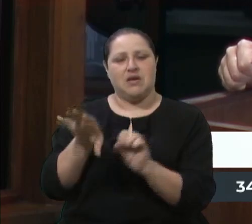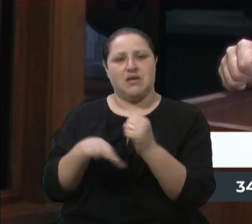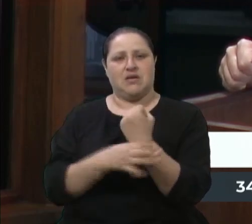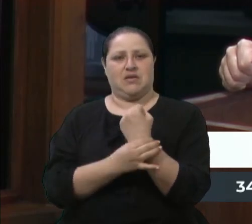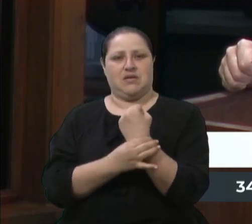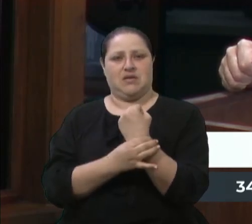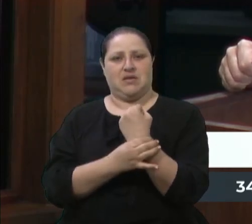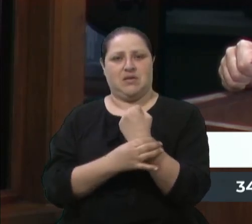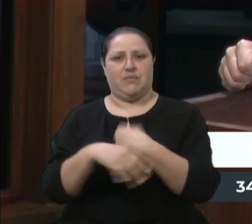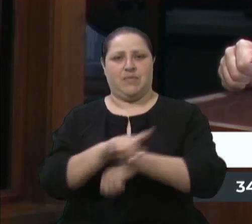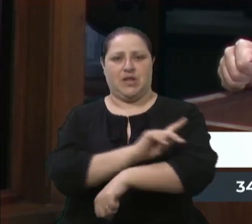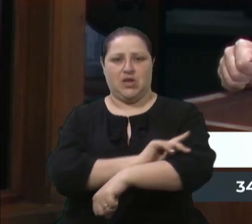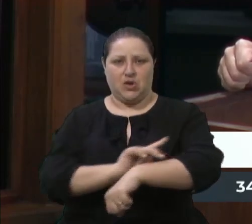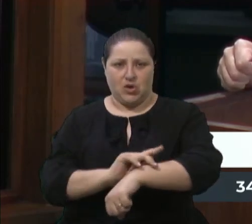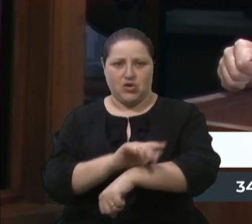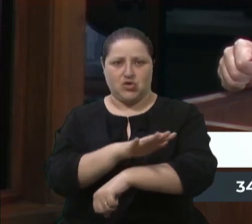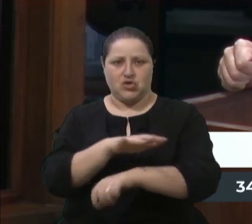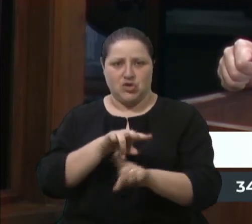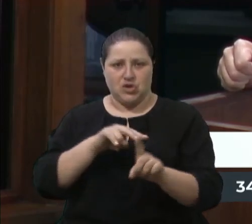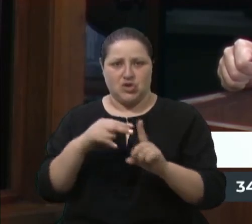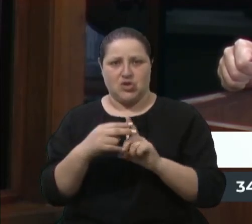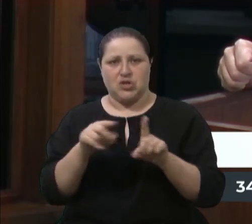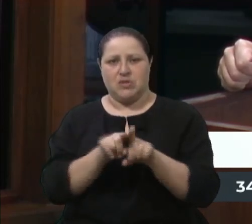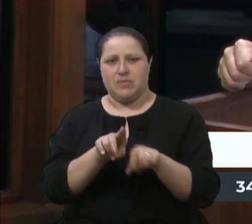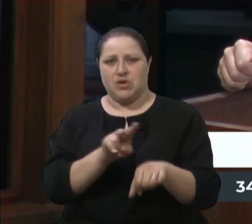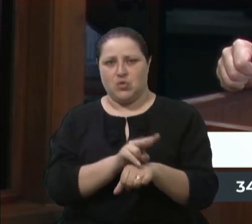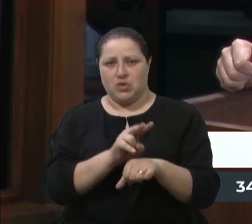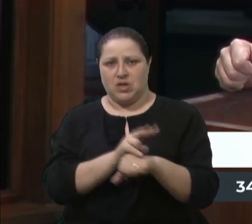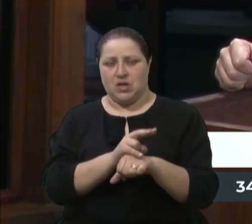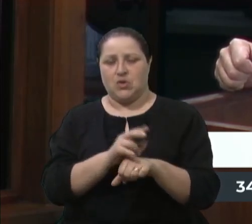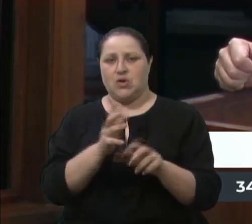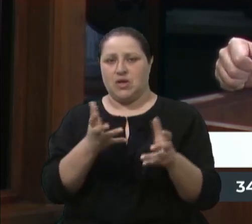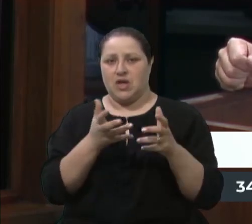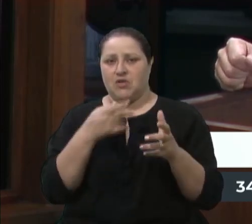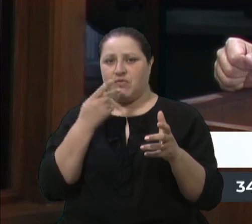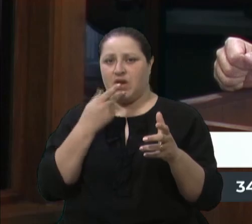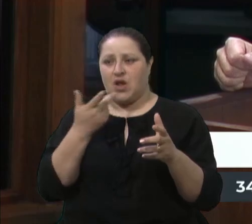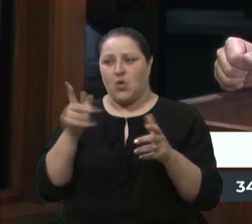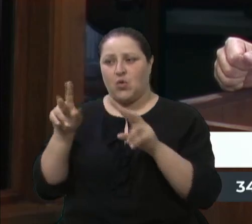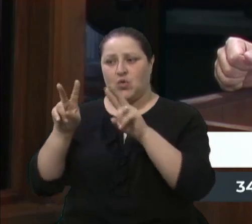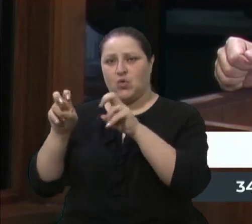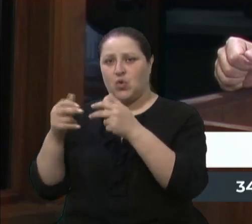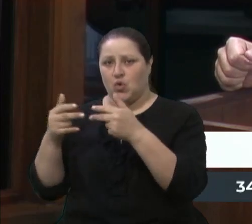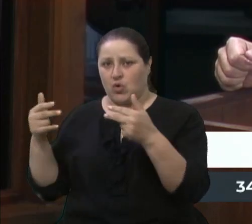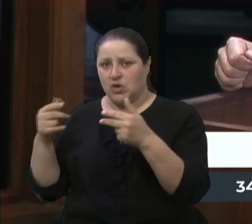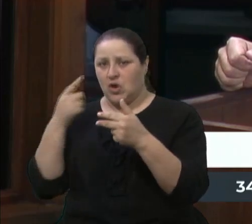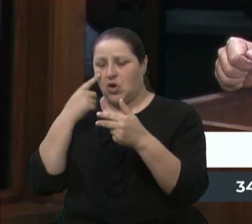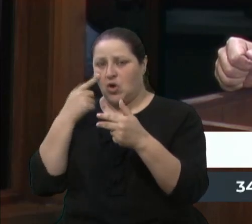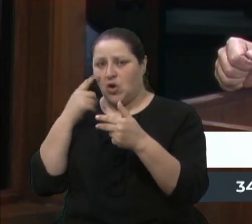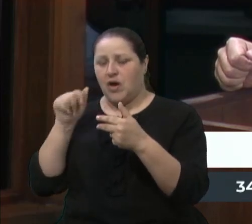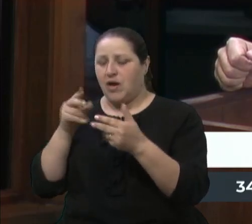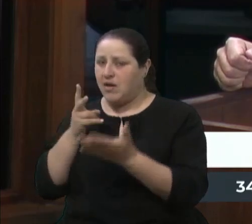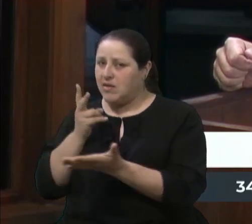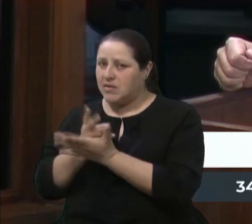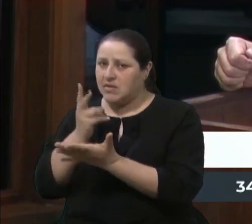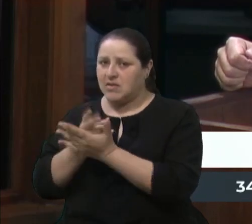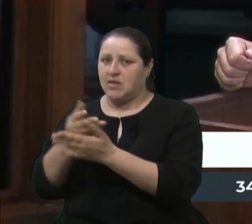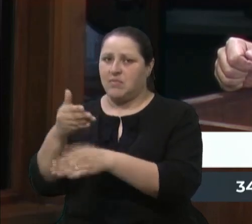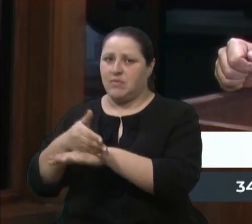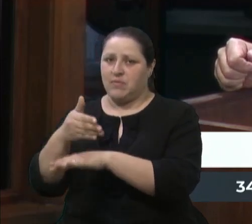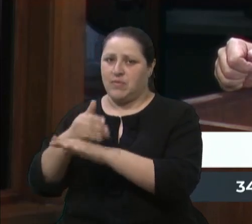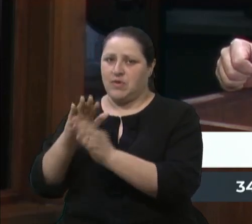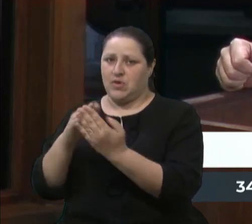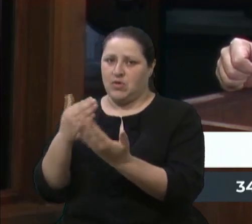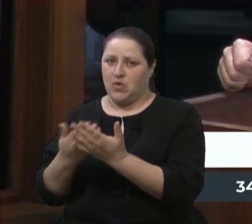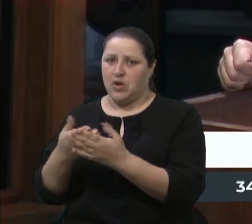e do cuidado. Mas eu quero aqui me ater a um outro ponto, que é a permanência. E as condições